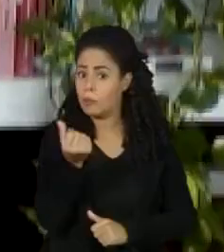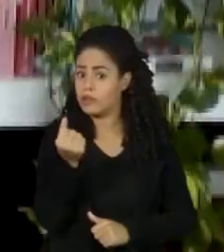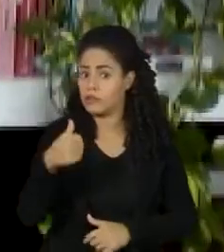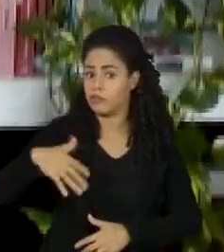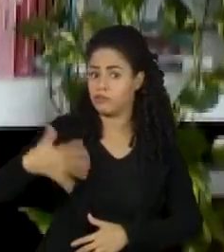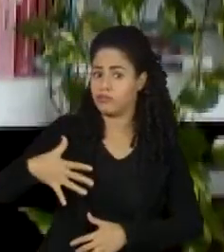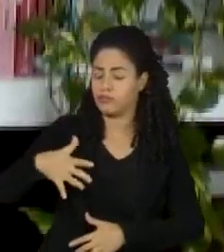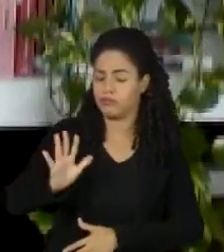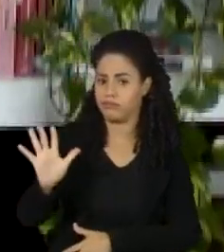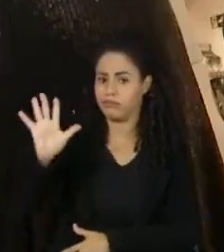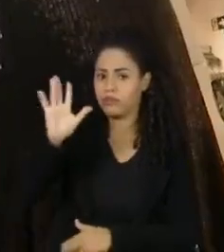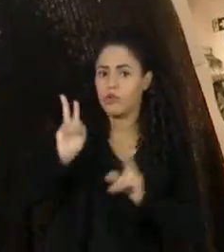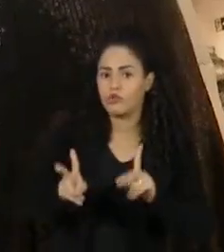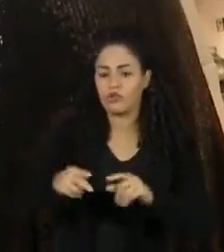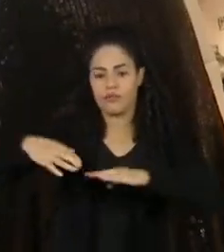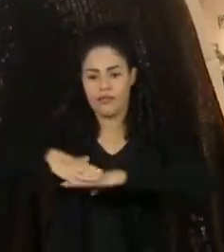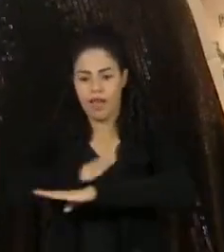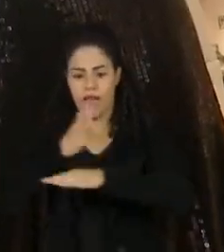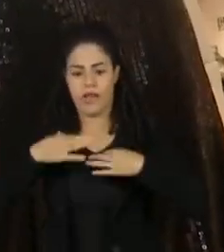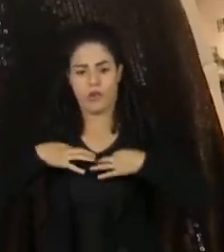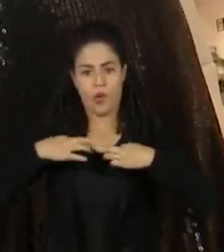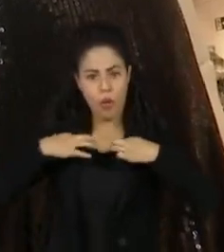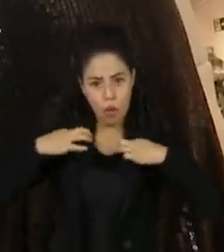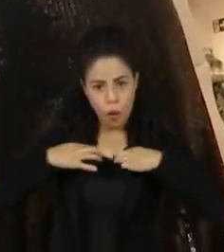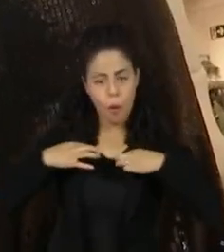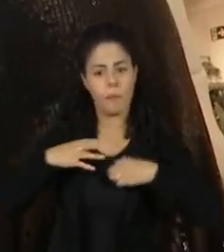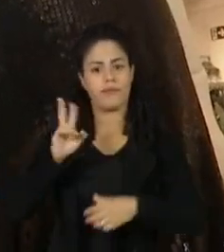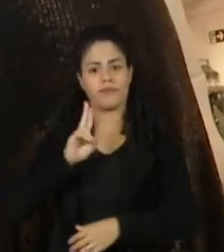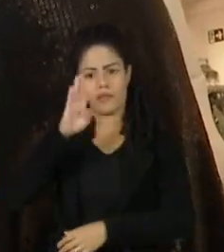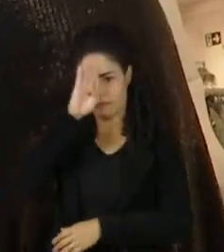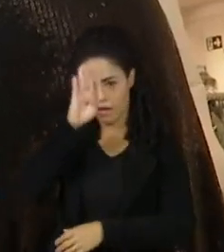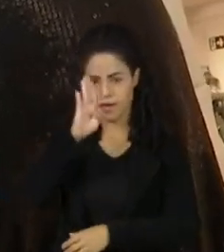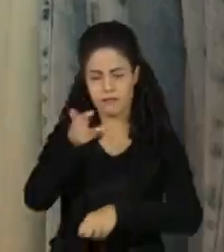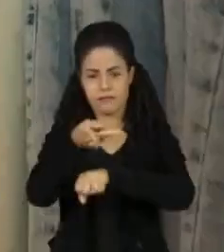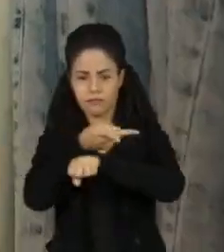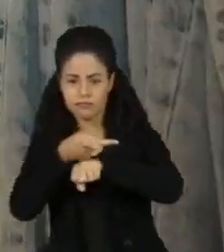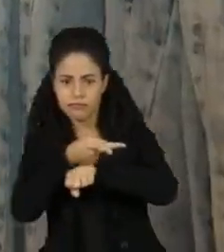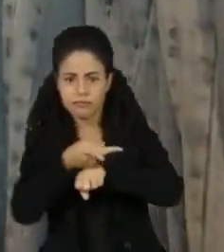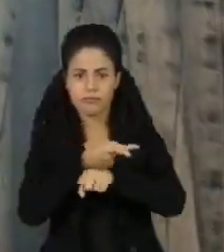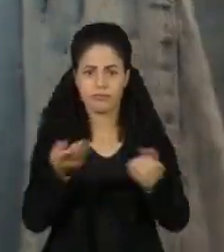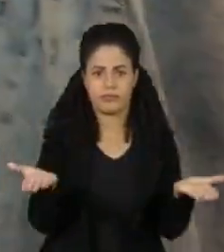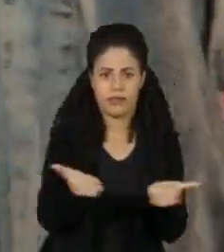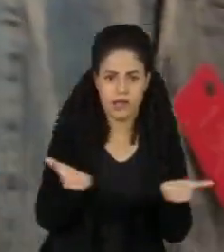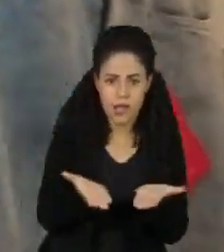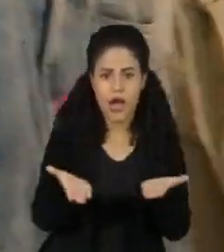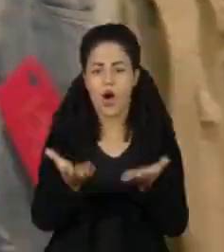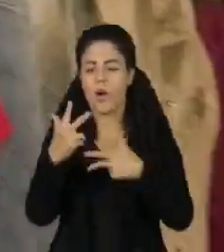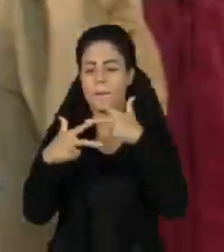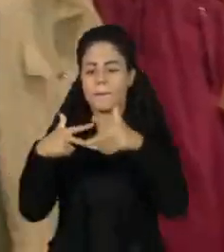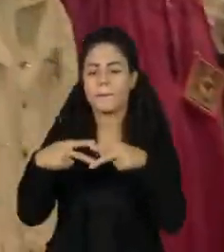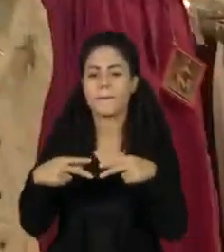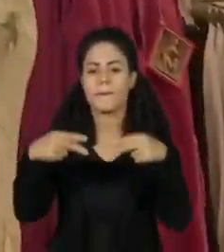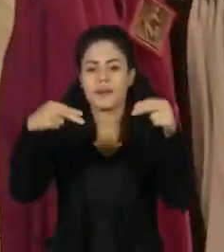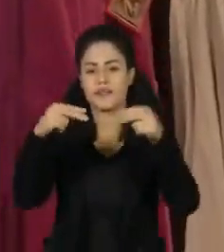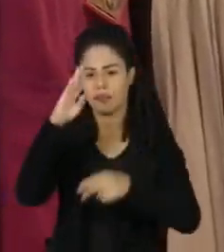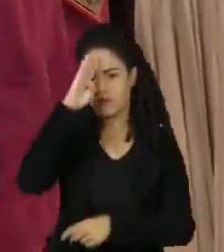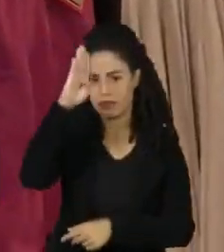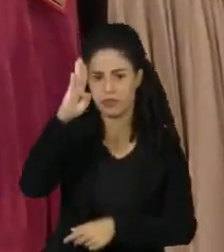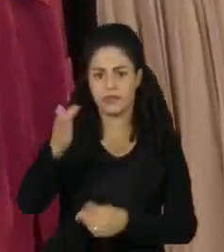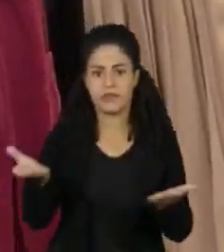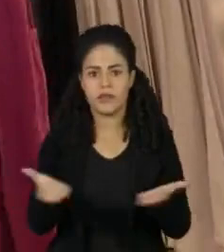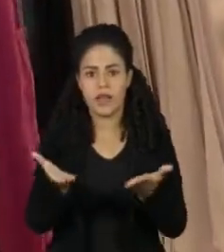altos. Vestuário, calçados, que vão ser os itens mais buscados agora como presentes, teve